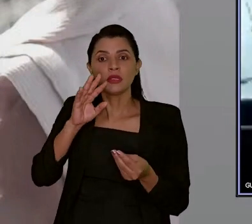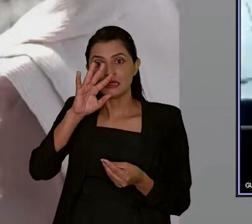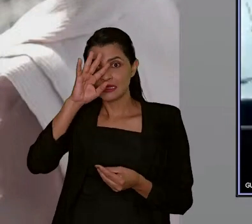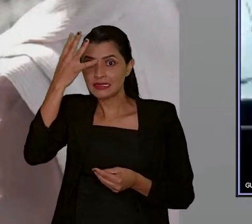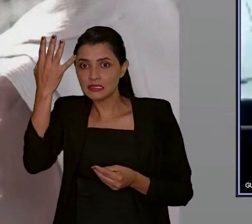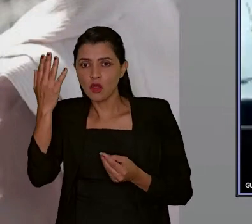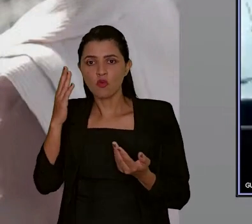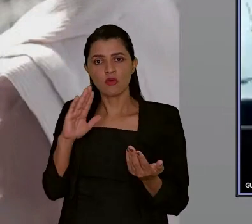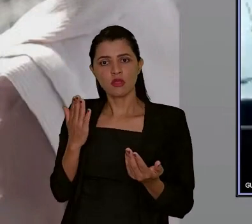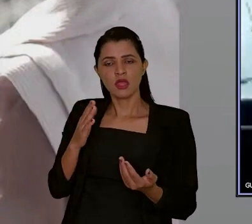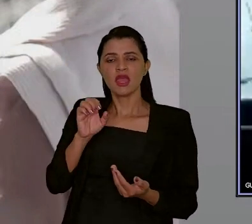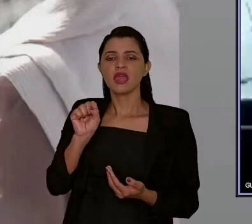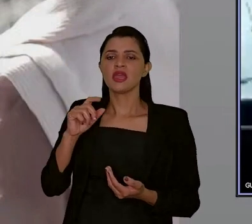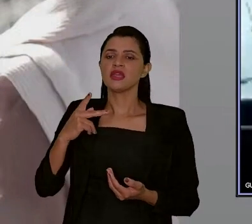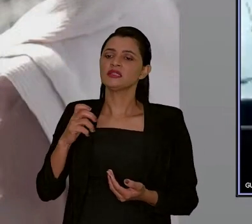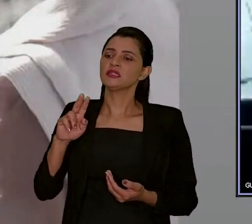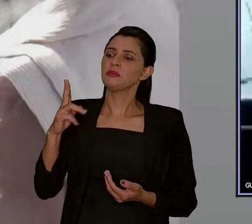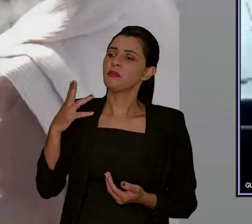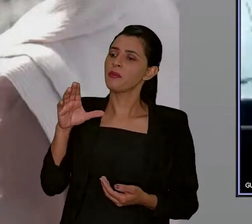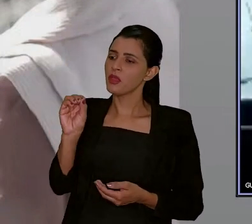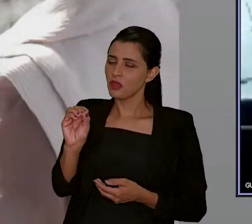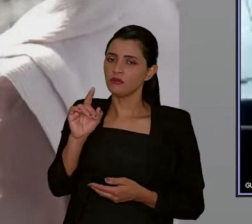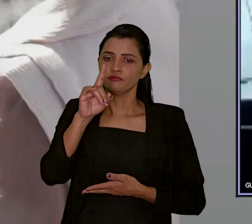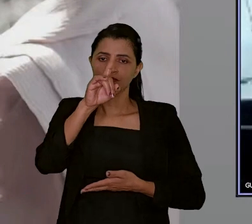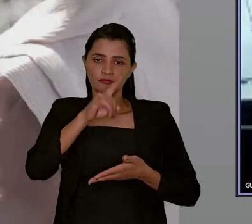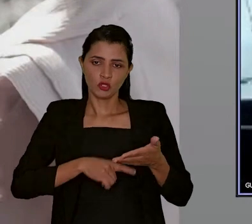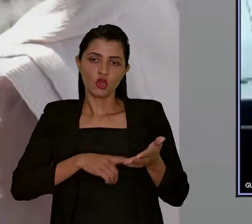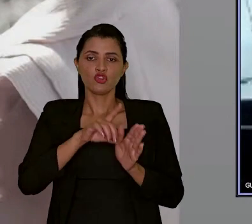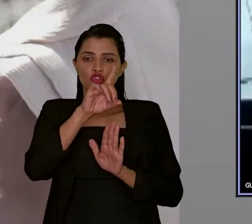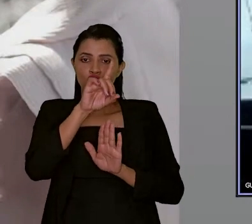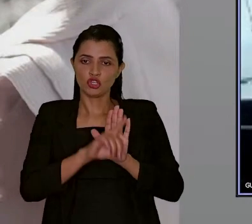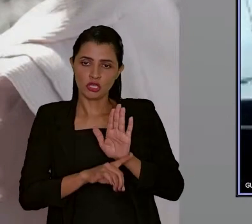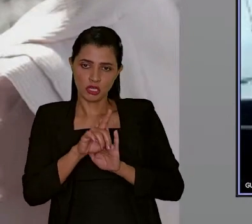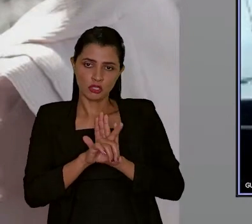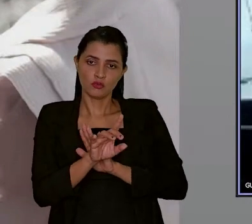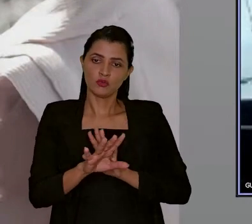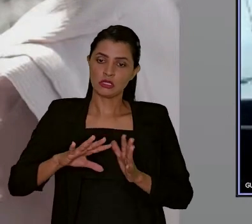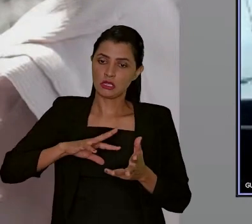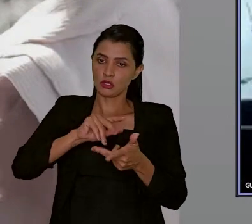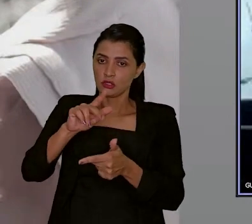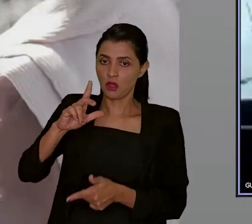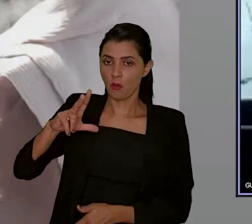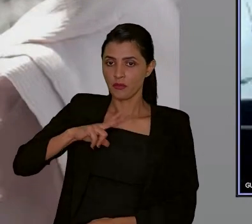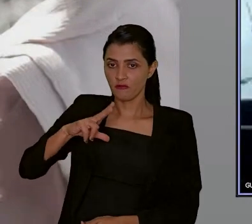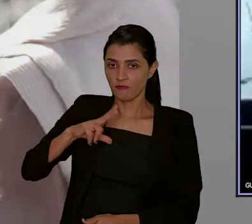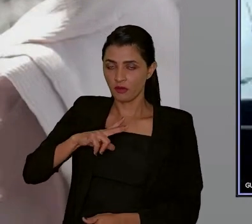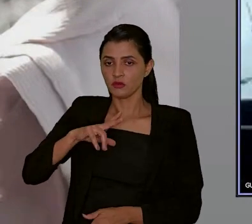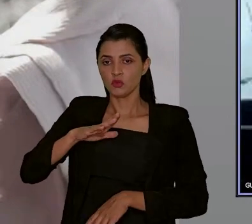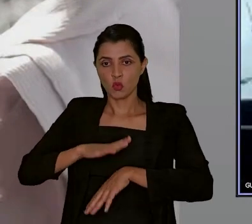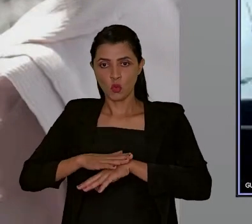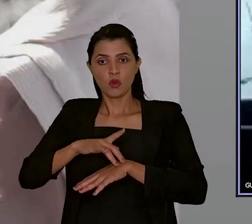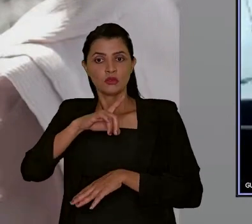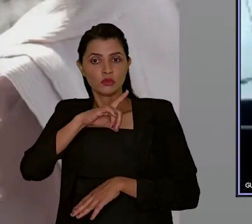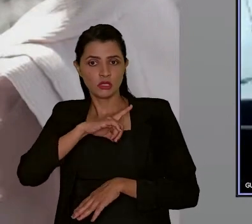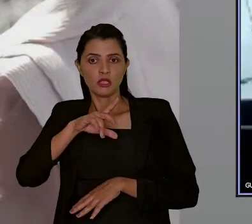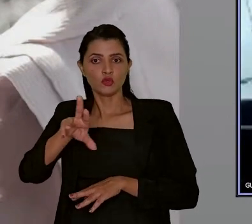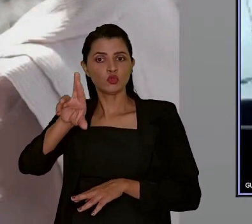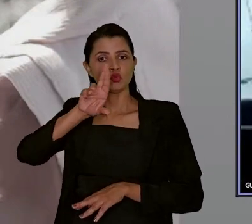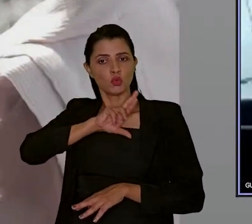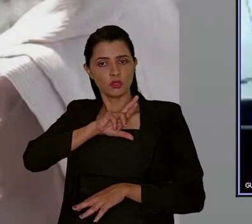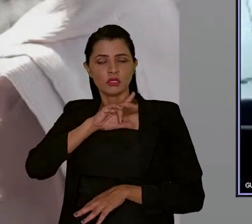A Conferência da Haia de Direito Internacional Privado, ela, quando há especialmente soluções que